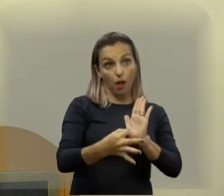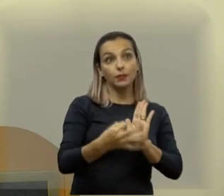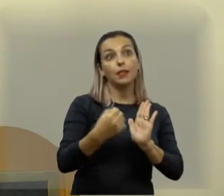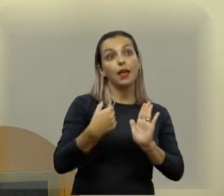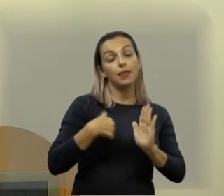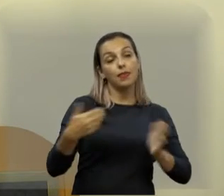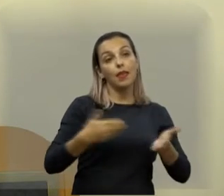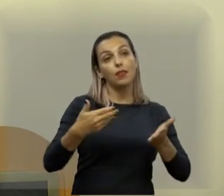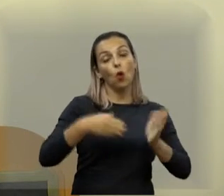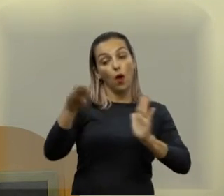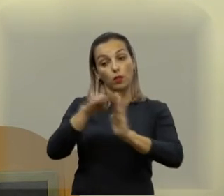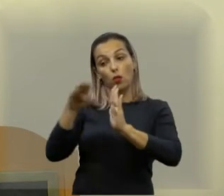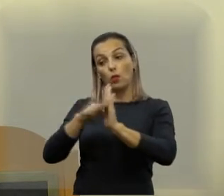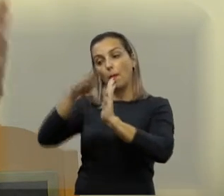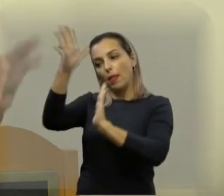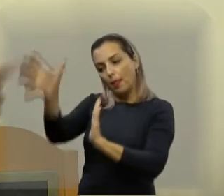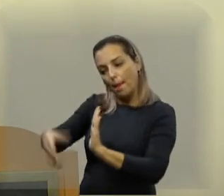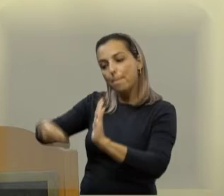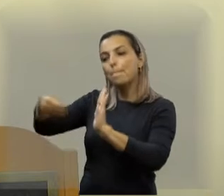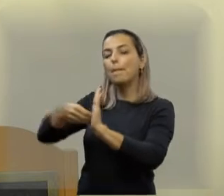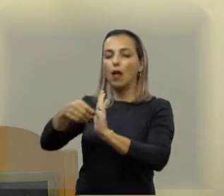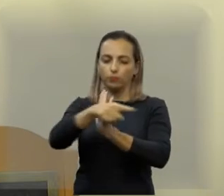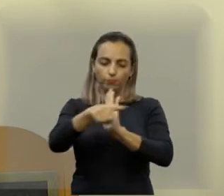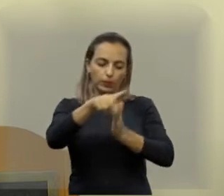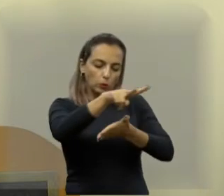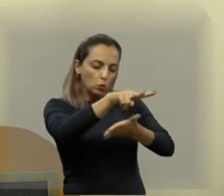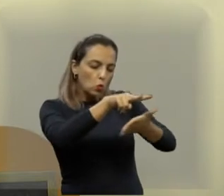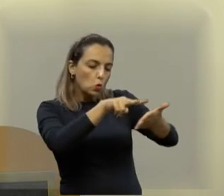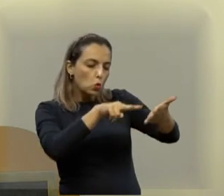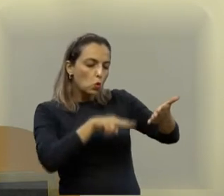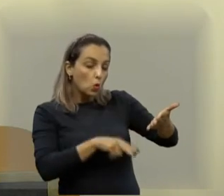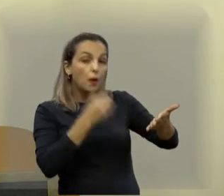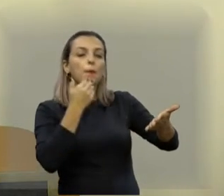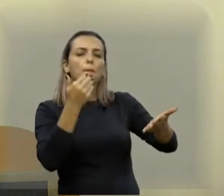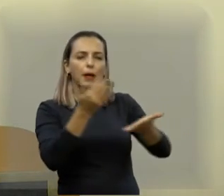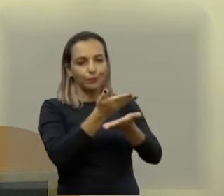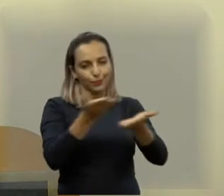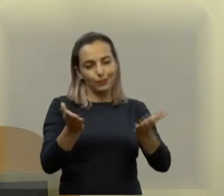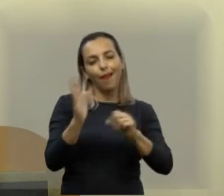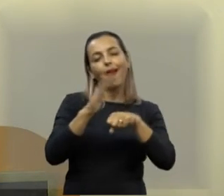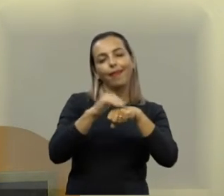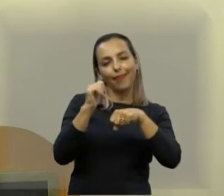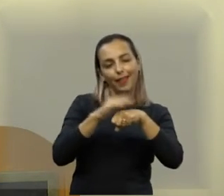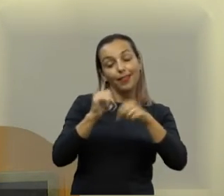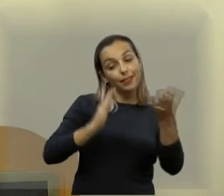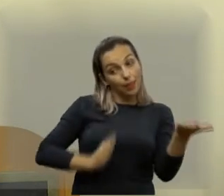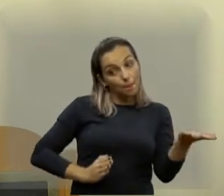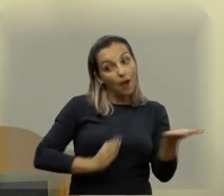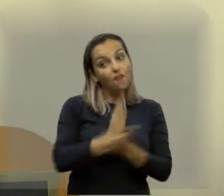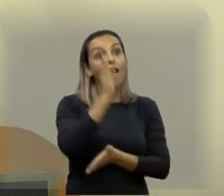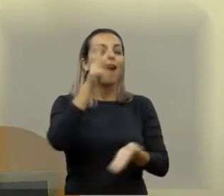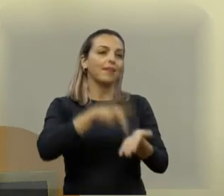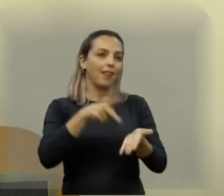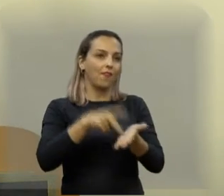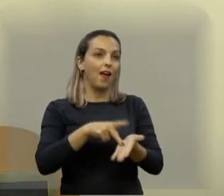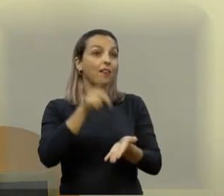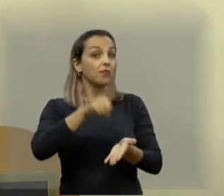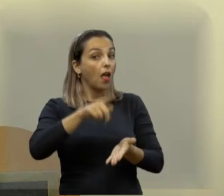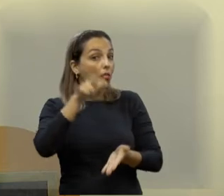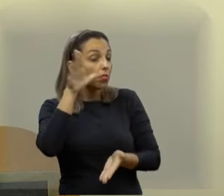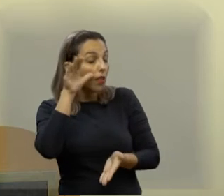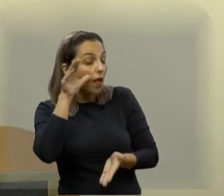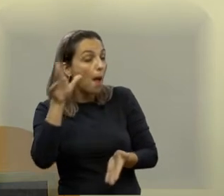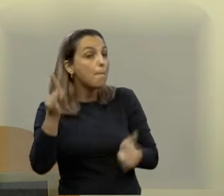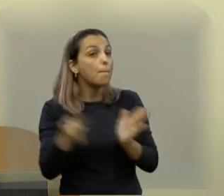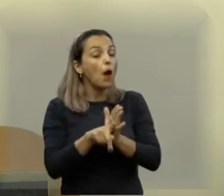gente trouxe para o plano de juventude que vocês vão ler e eu peço para vocês né lei com carinho e a provar porque eu acho